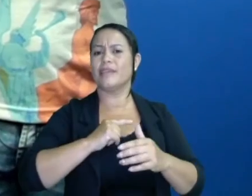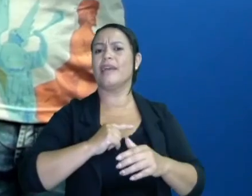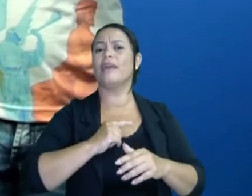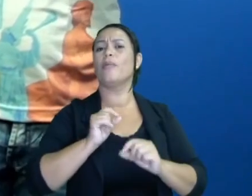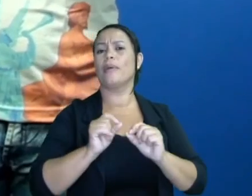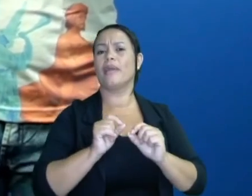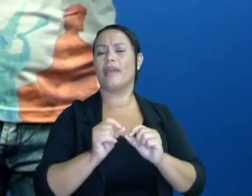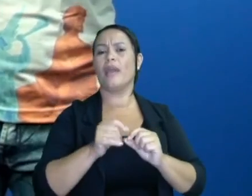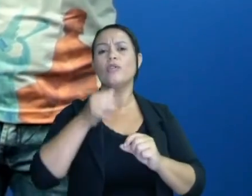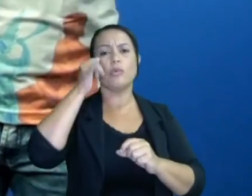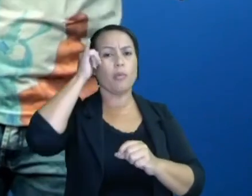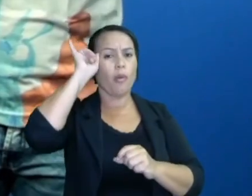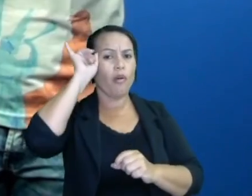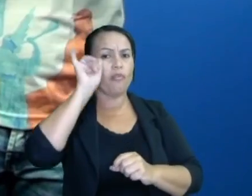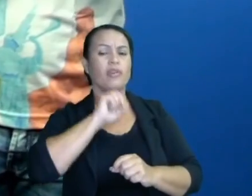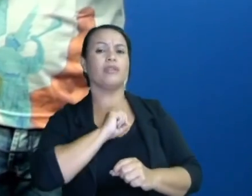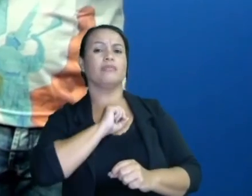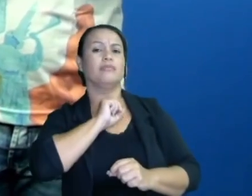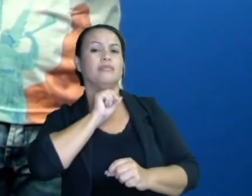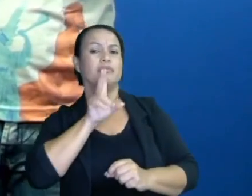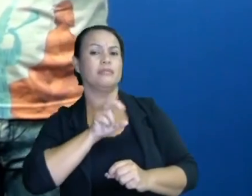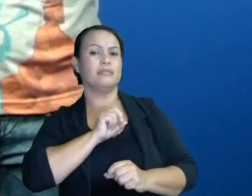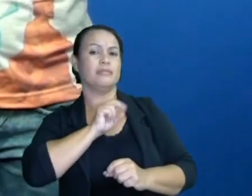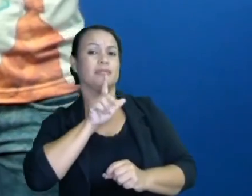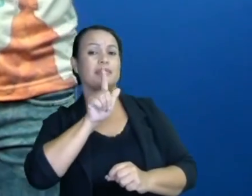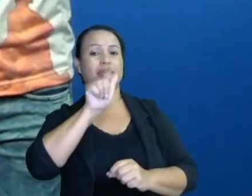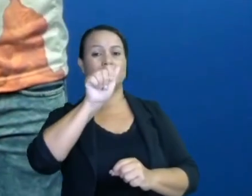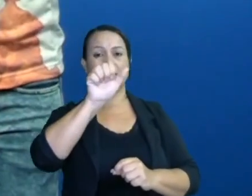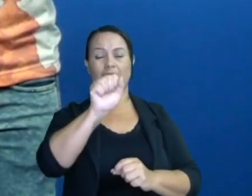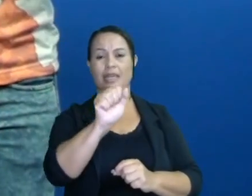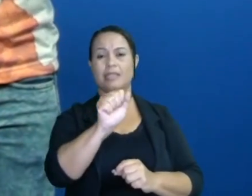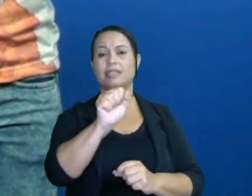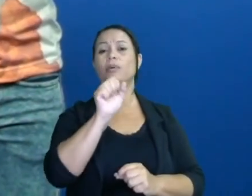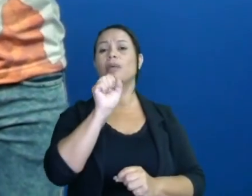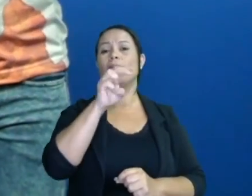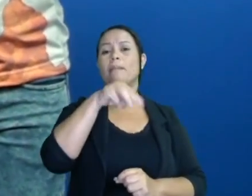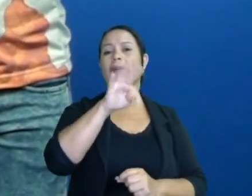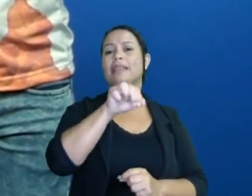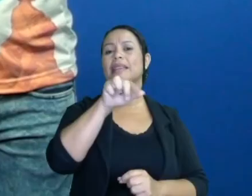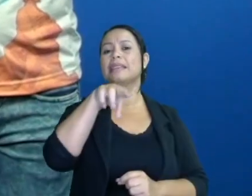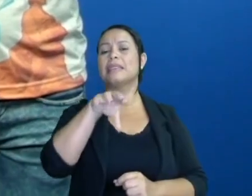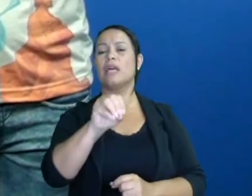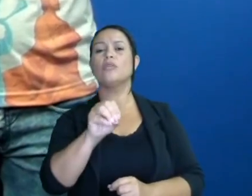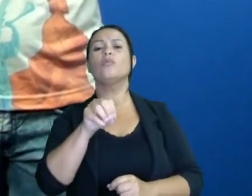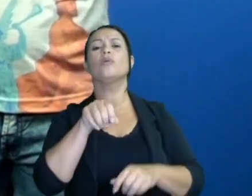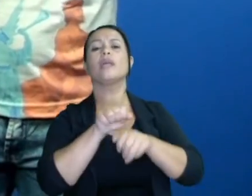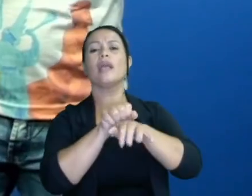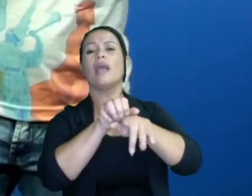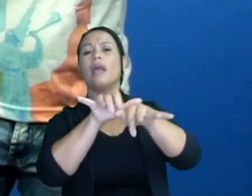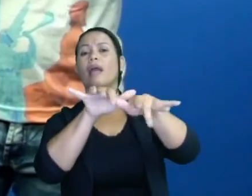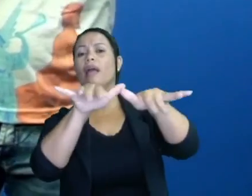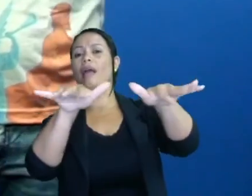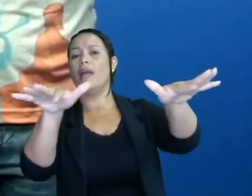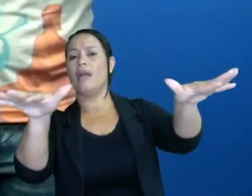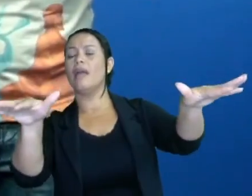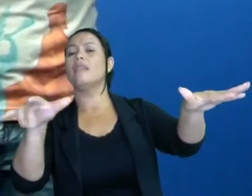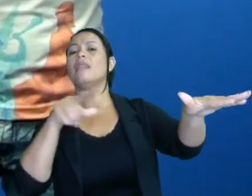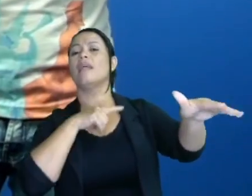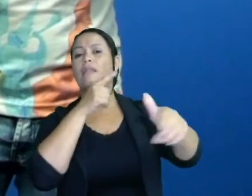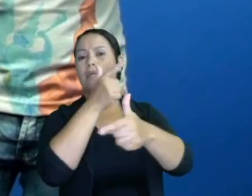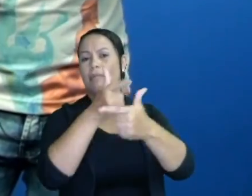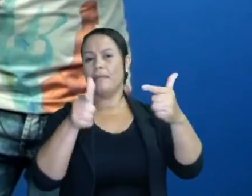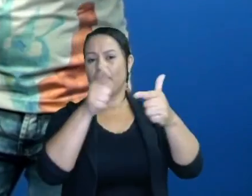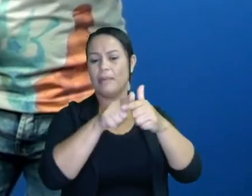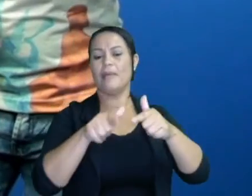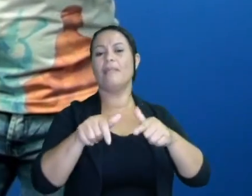os bovinos arrotam bastante gás metano, que prejudicam a camada da atmosfera como um